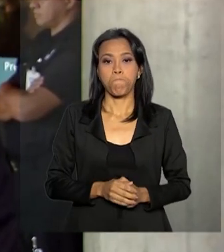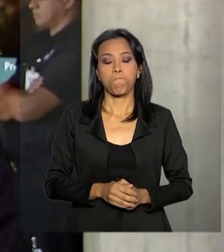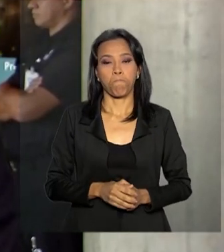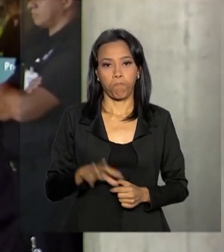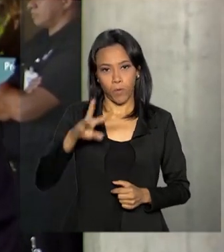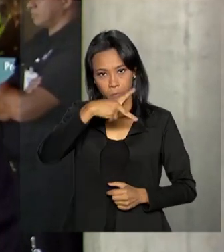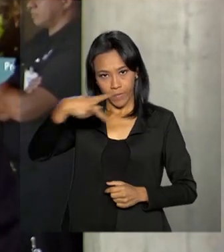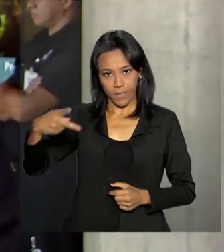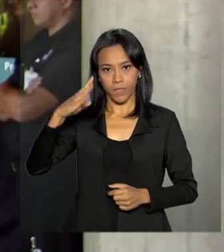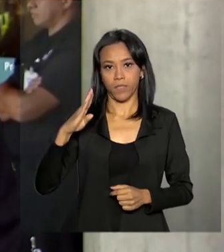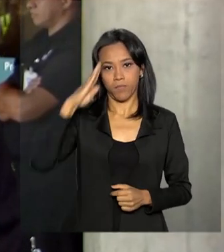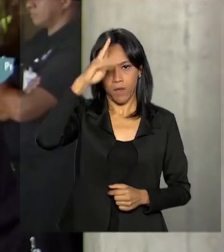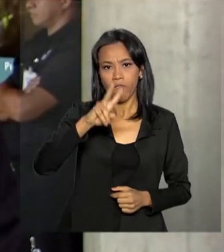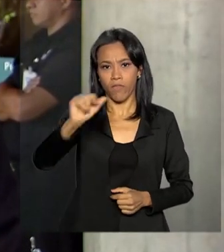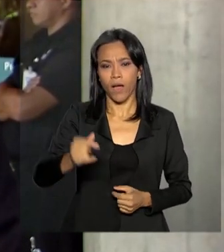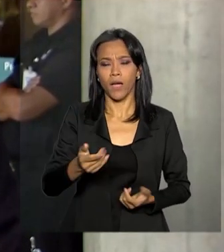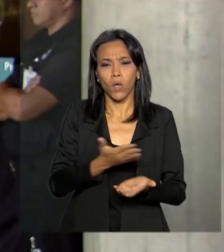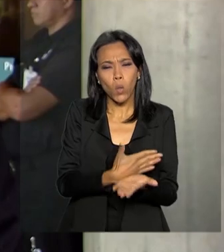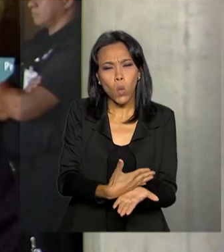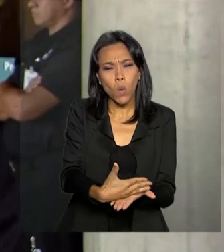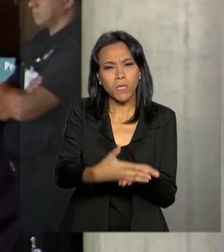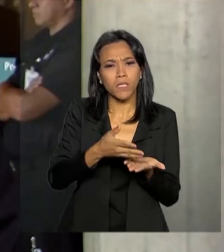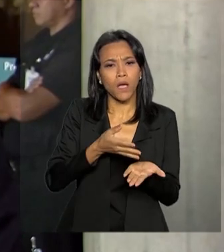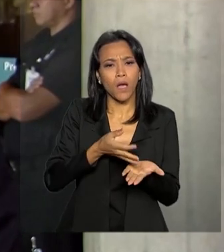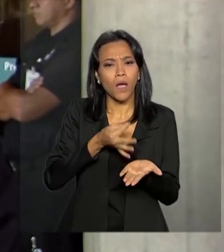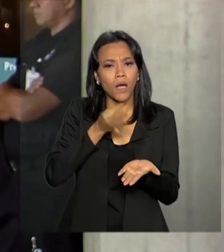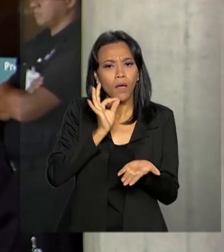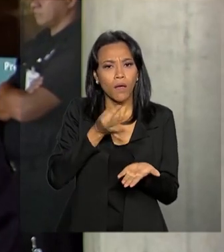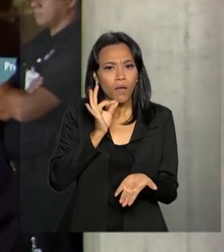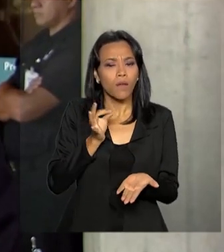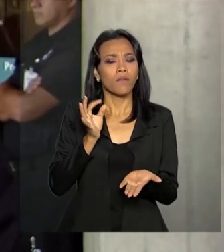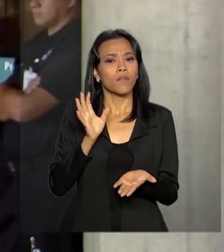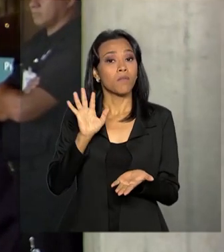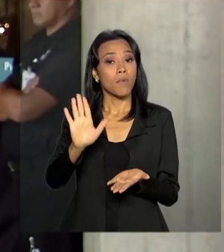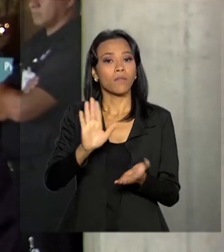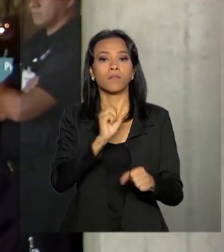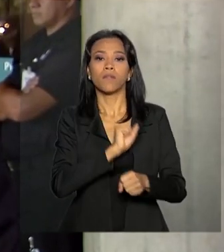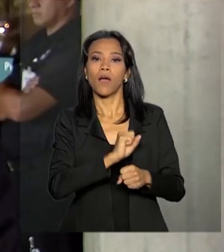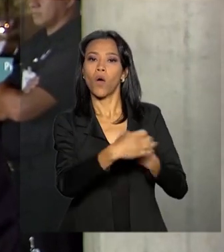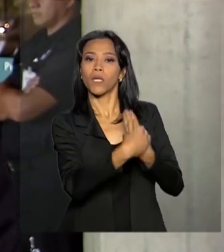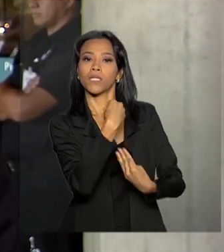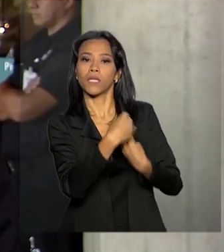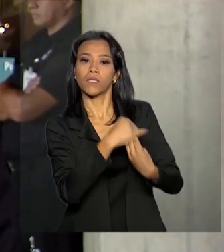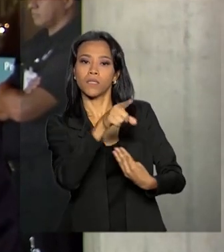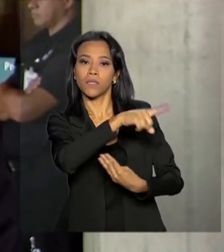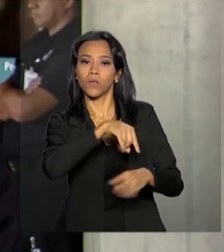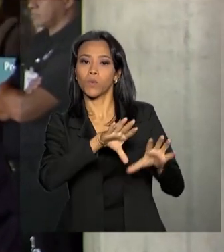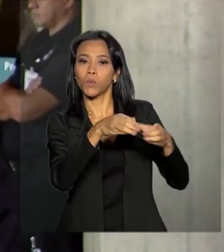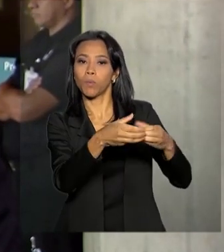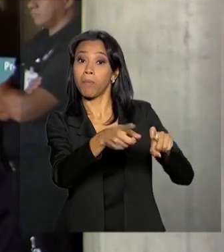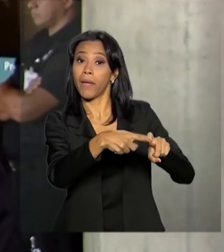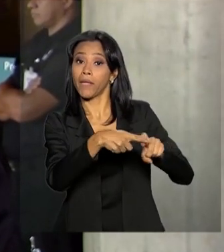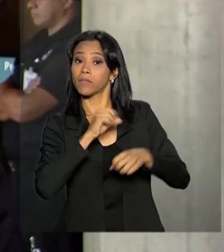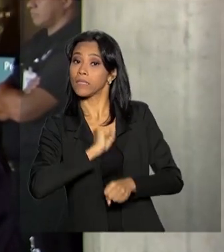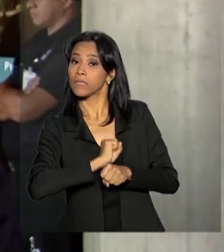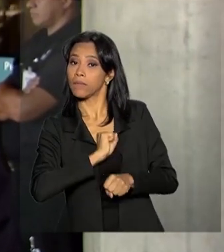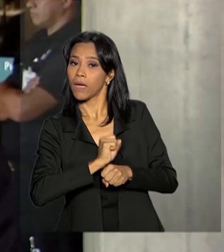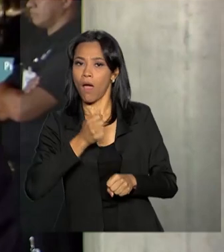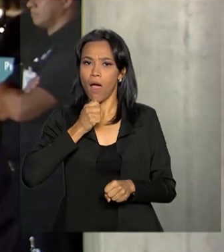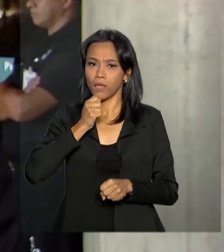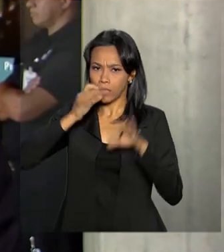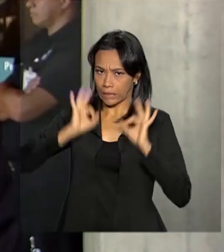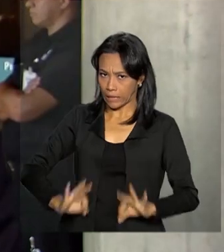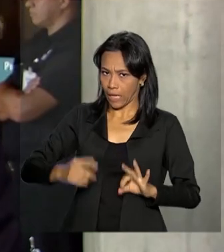começar a receber café, de acordo com orientações da equipe médica, nos próximos dias. Mas isso ainda não é algo que foi